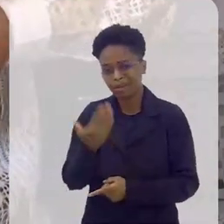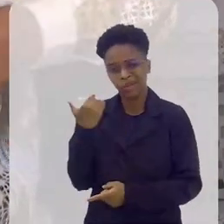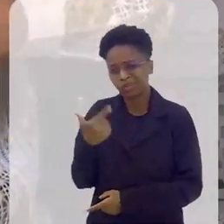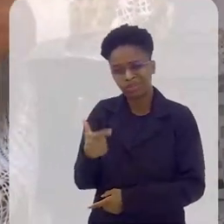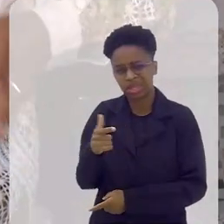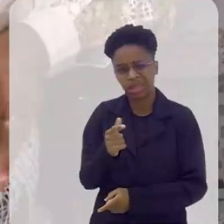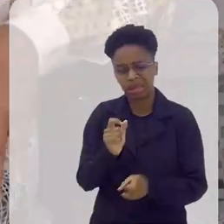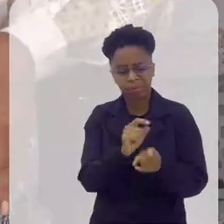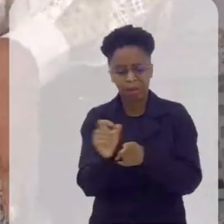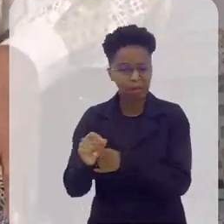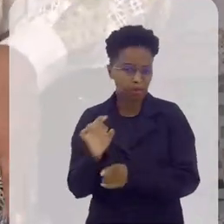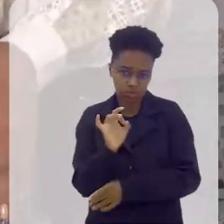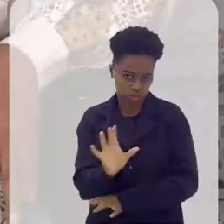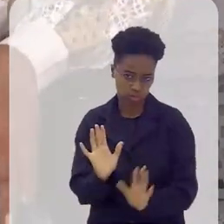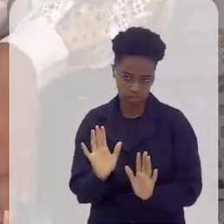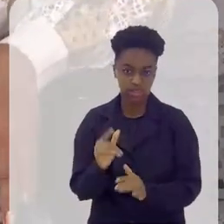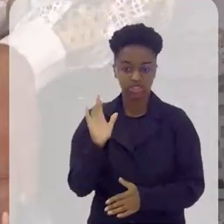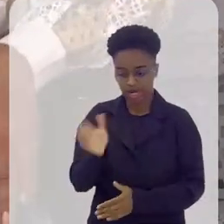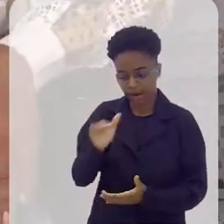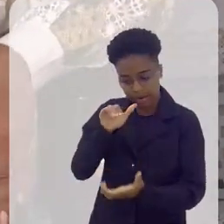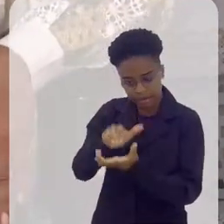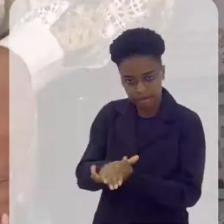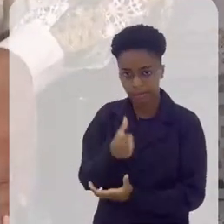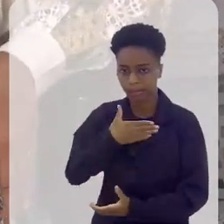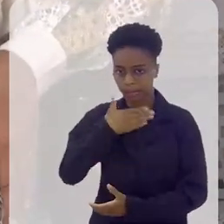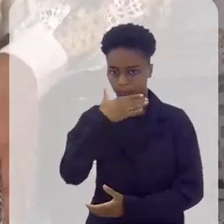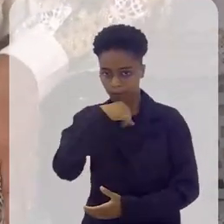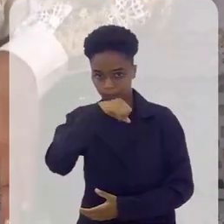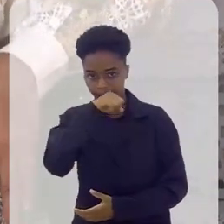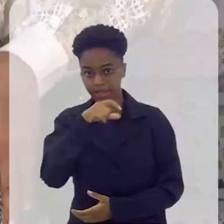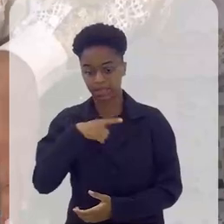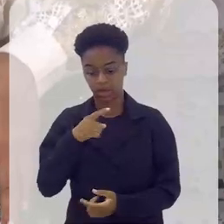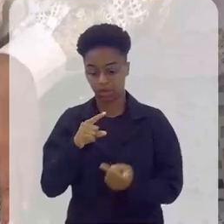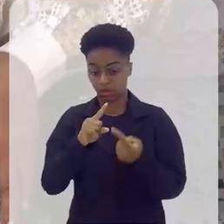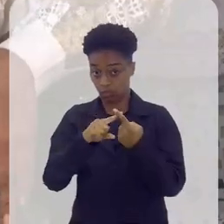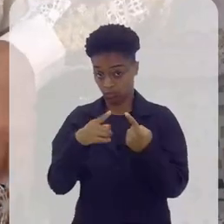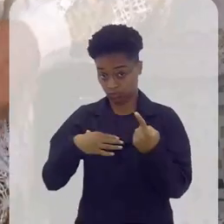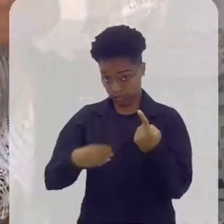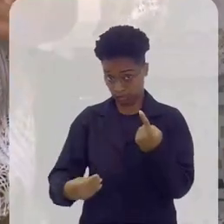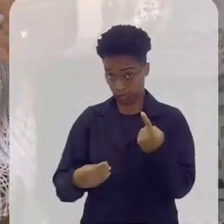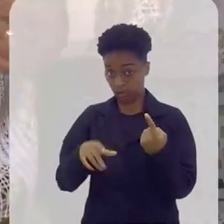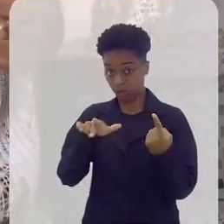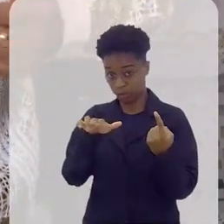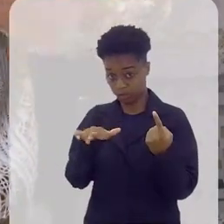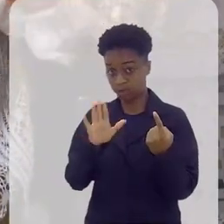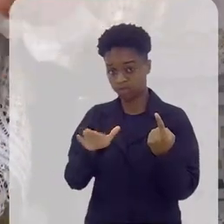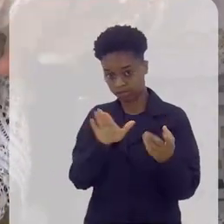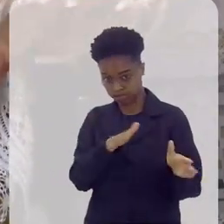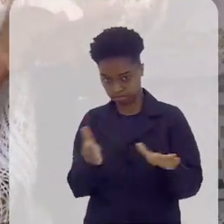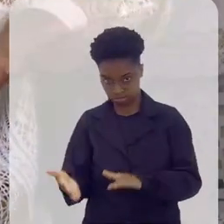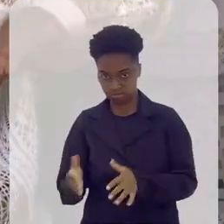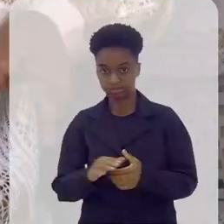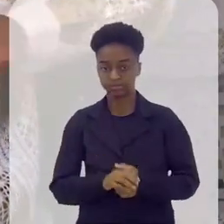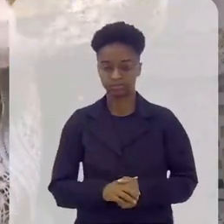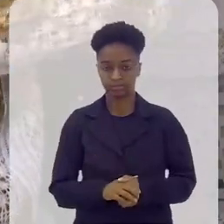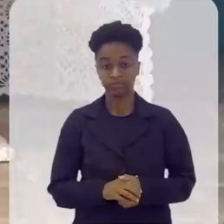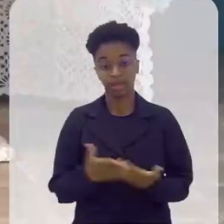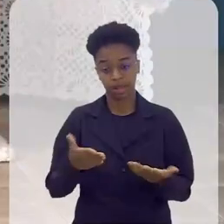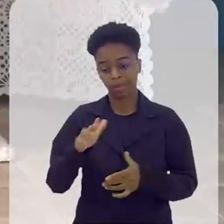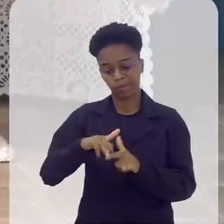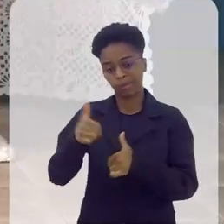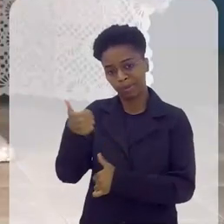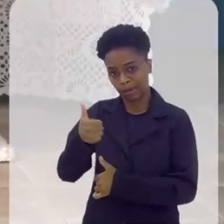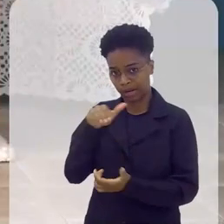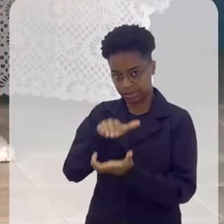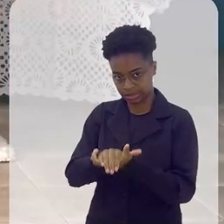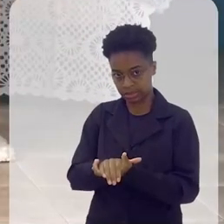não tinha, morava de aluguel, já casada com o papai, e já tinha então um filho, que é o meu irmão, que já é falecido. Do